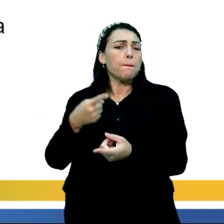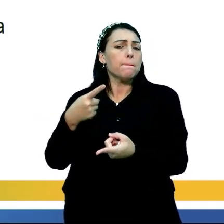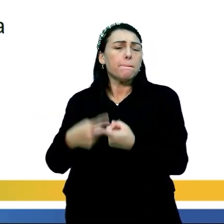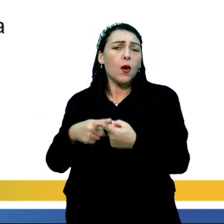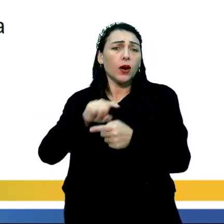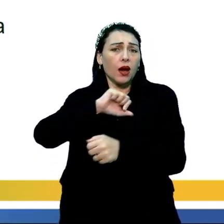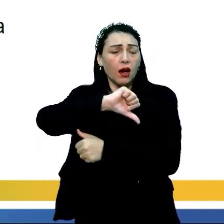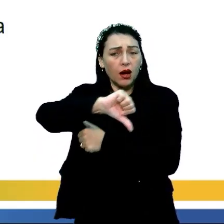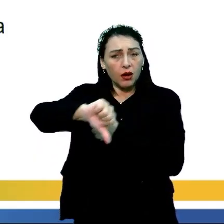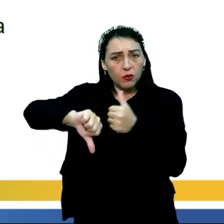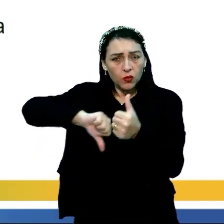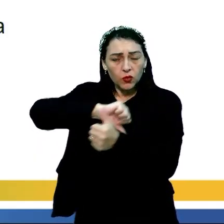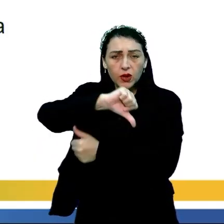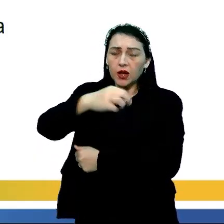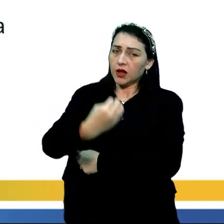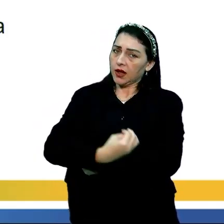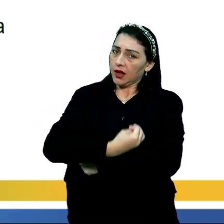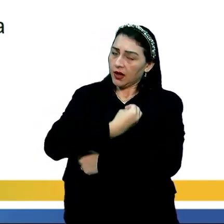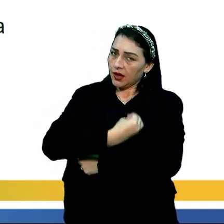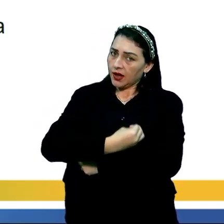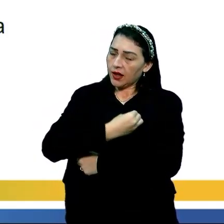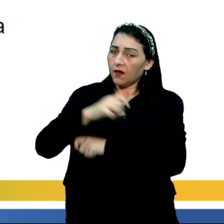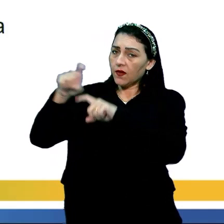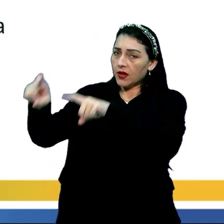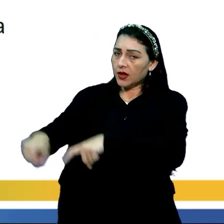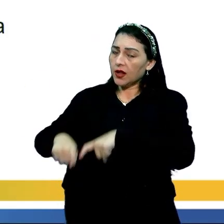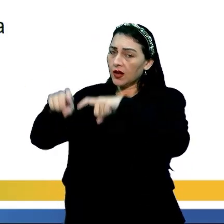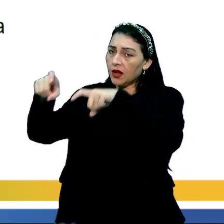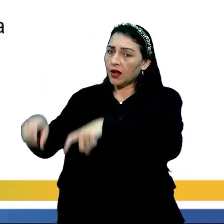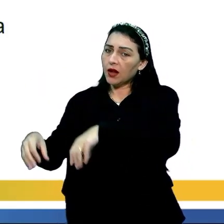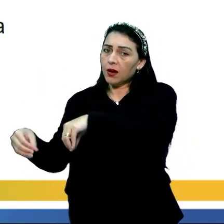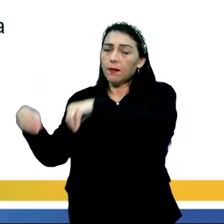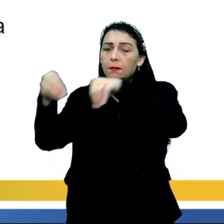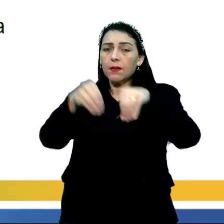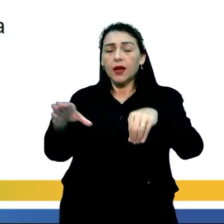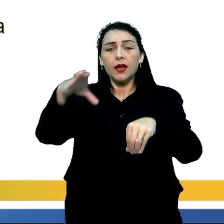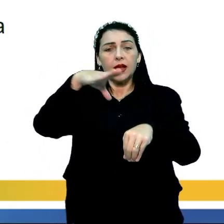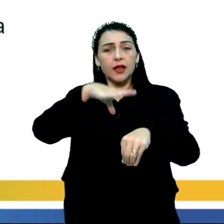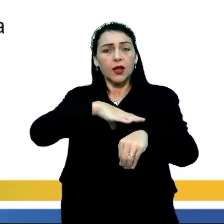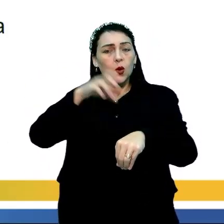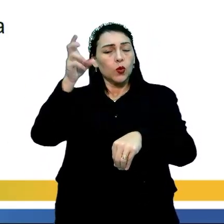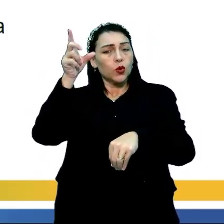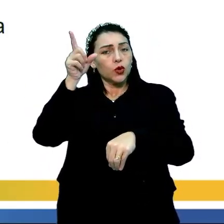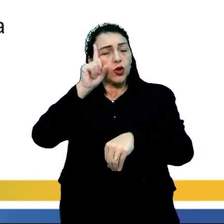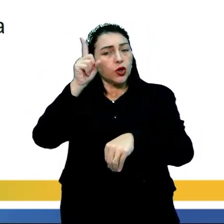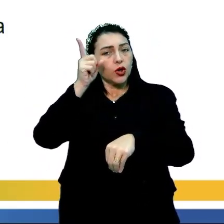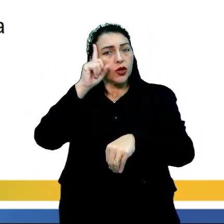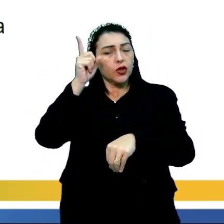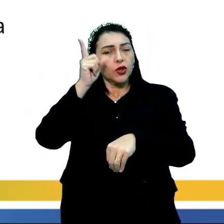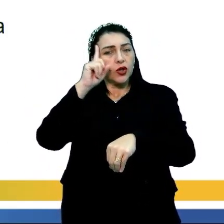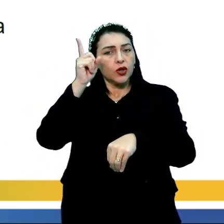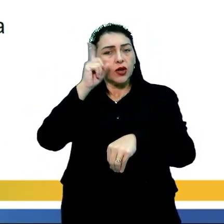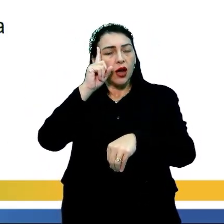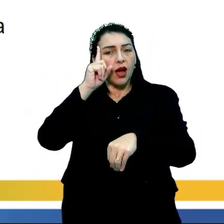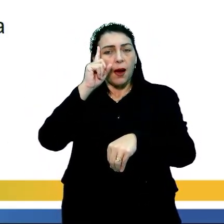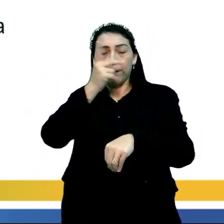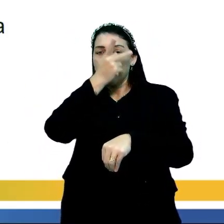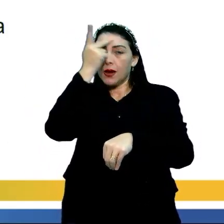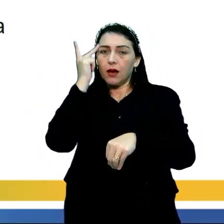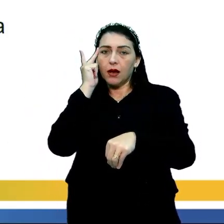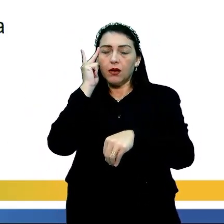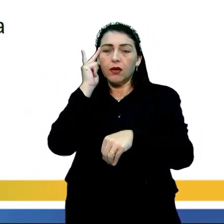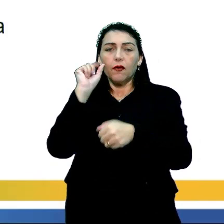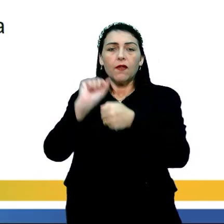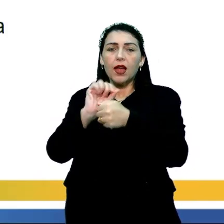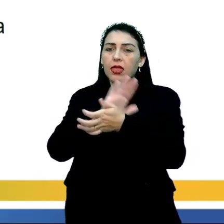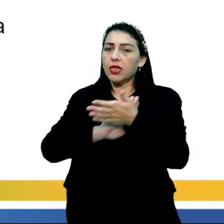a mudança da vida rural para o contexto urbano e a rotina intensa geram o sedentarismo